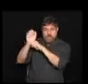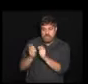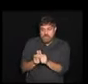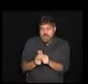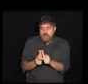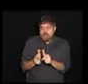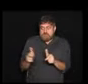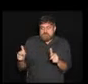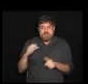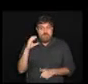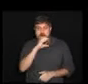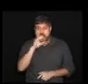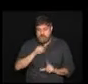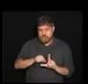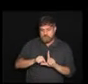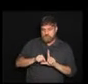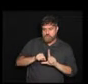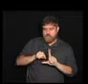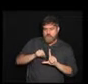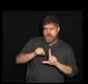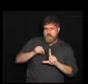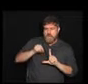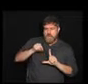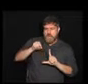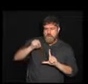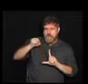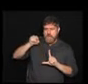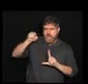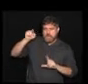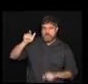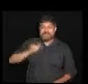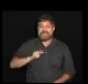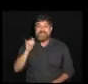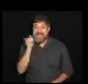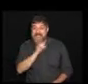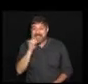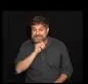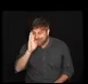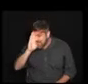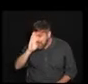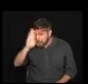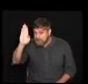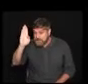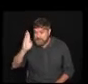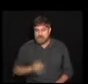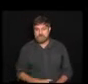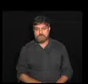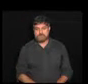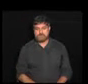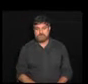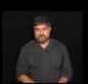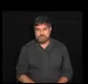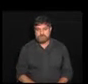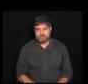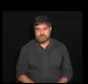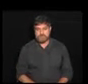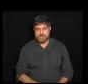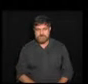crescimento exponencial que está vivendo, puxado muito pela Itália. Pode ir.